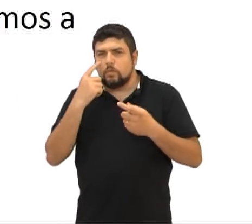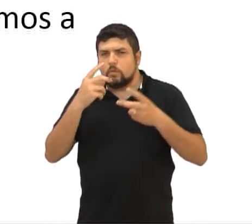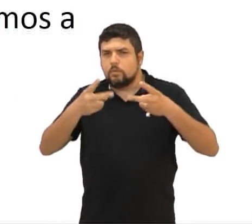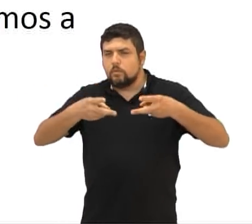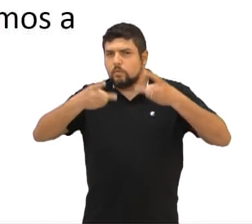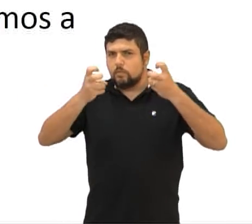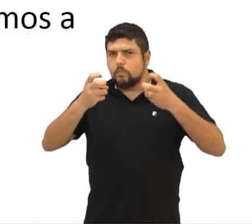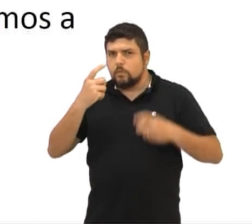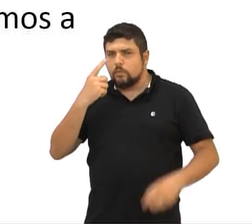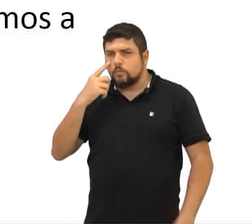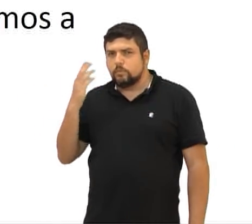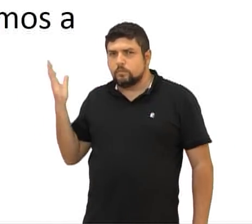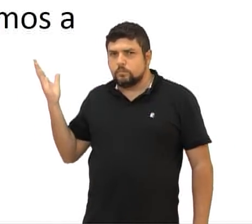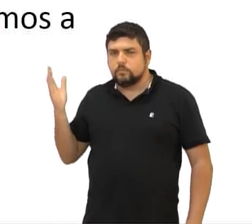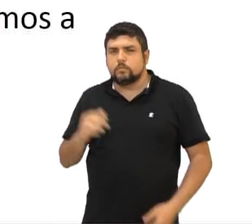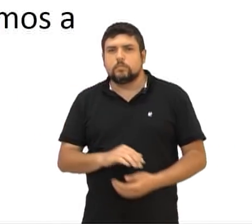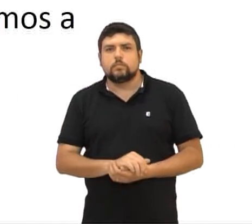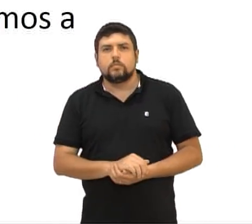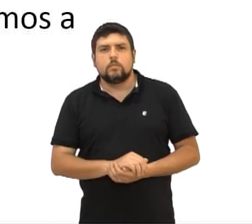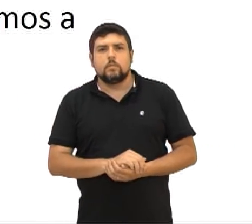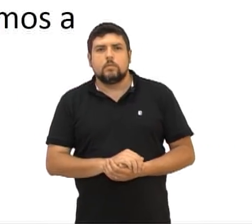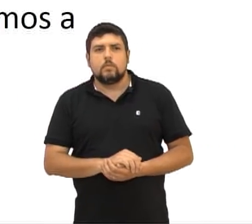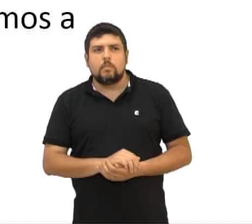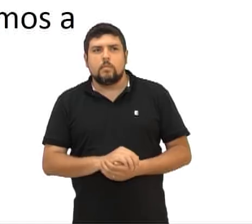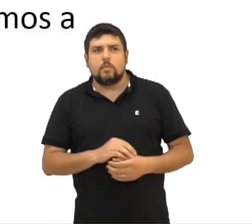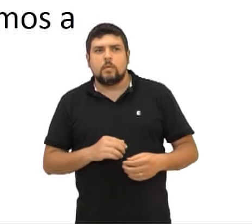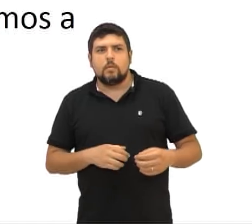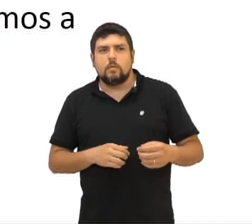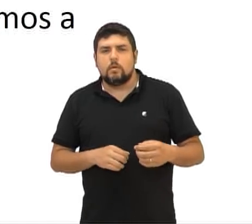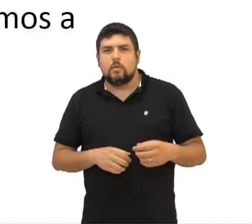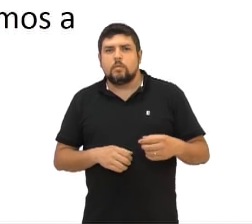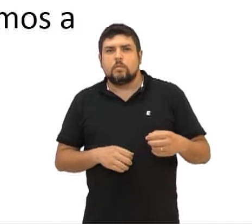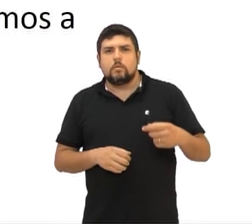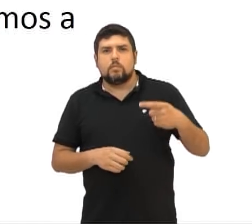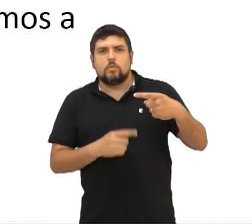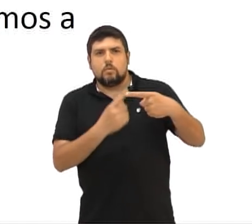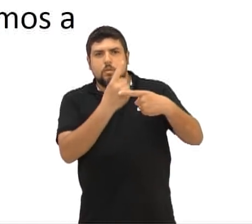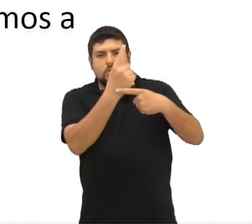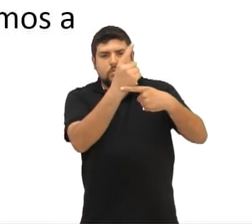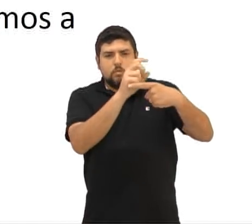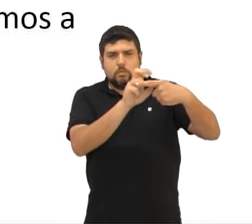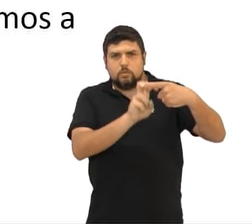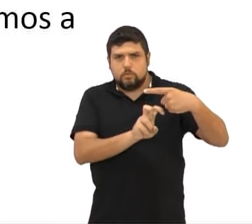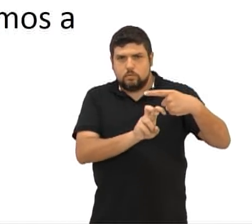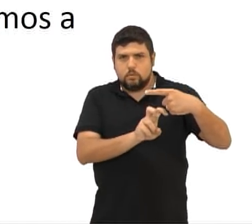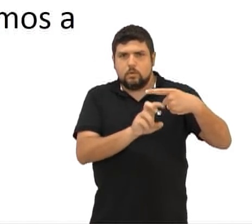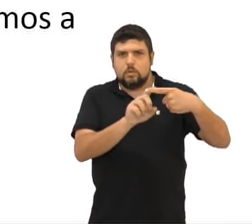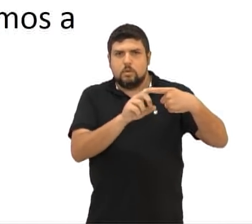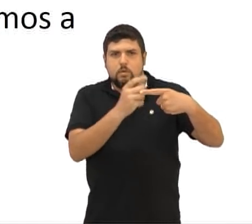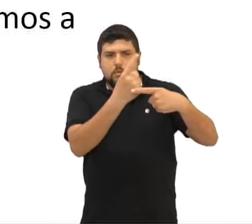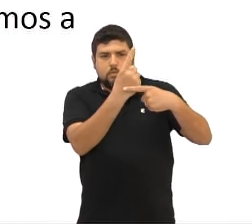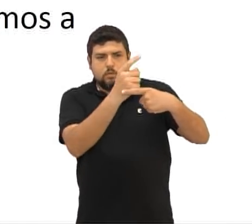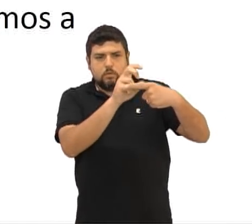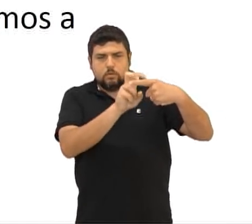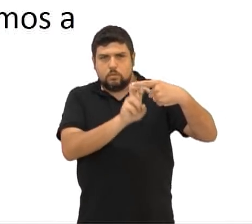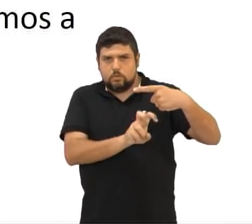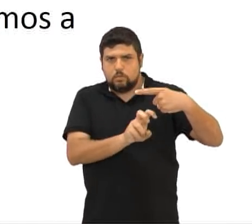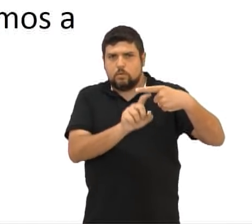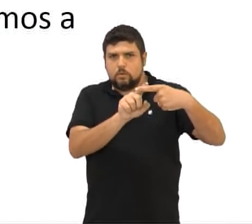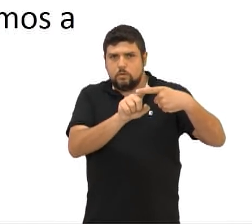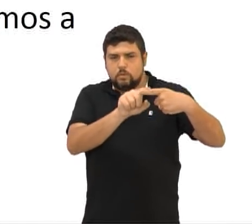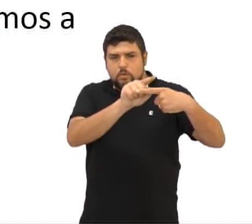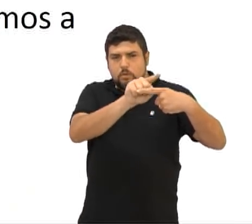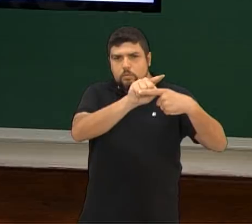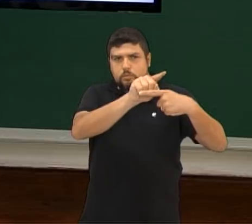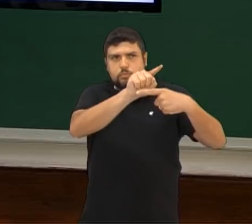Observe, quando temos 1 sobre 2 e efetuamos a sua multiplicação pelo mesmo